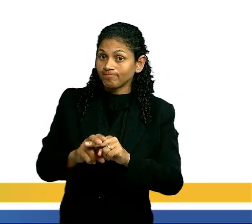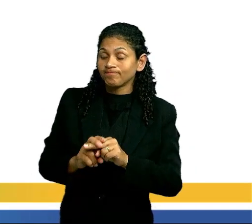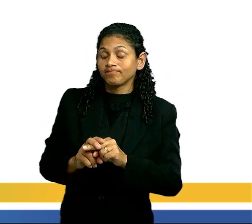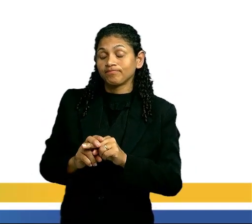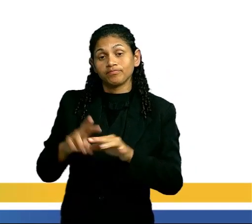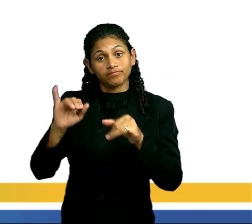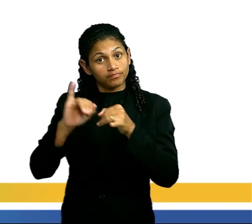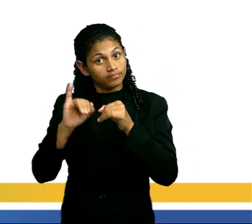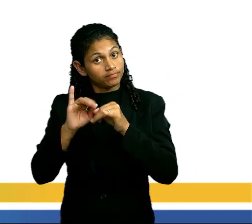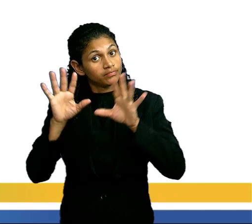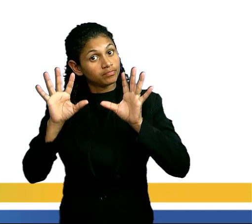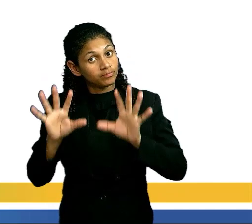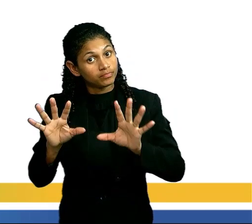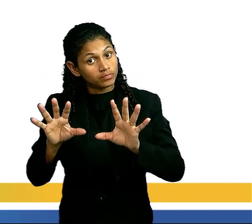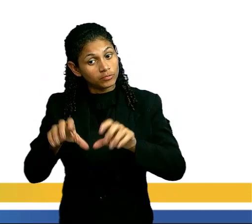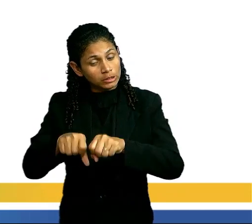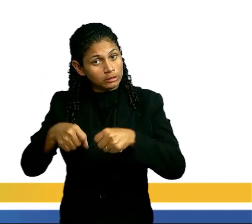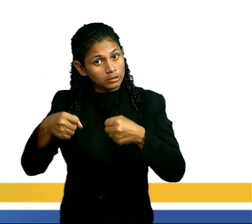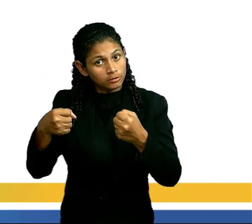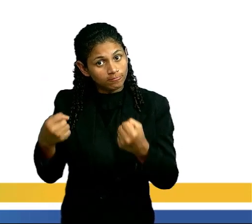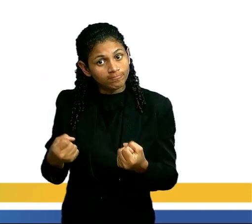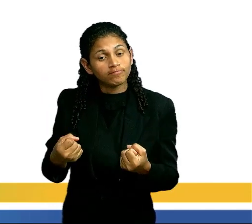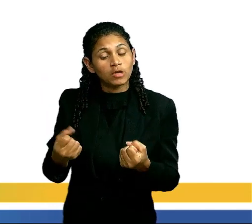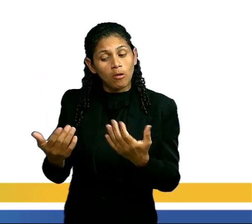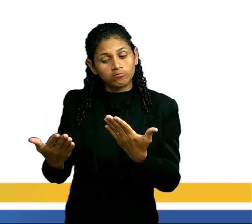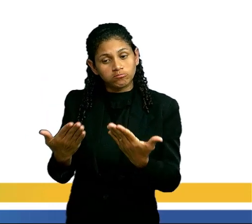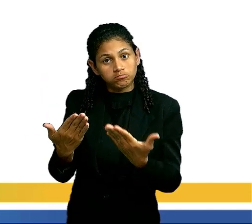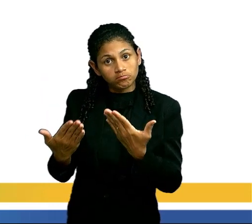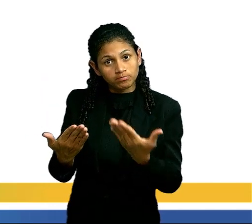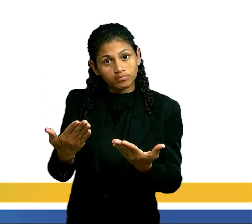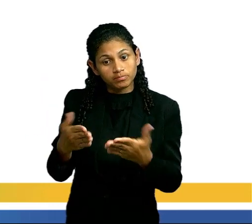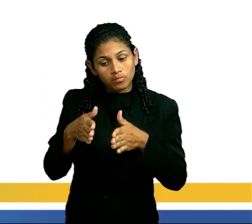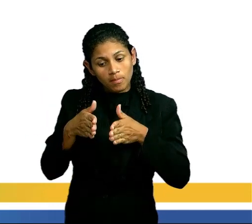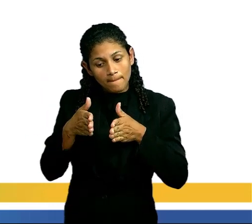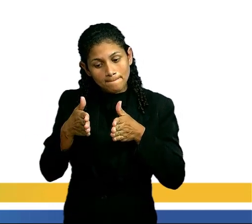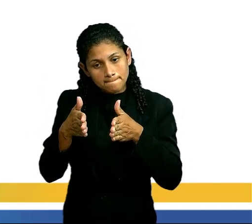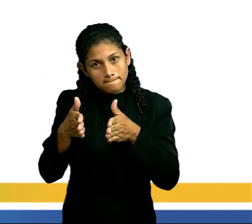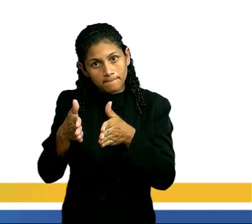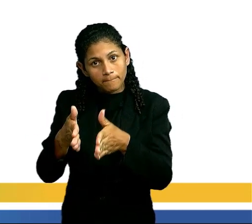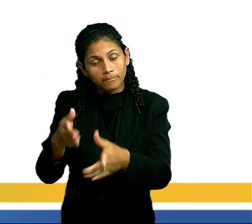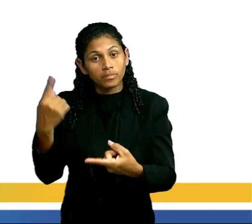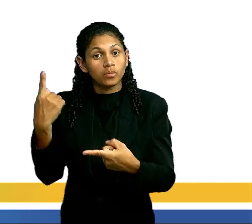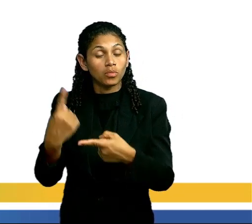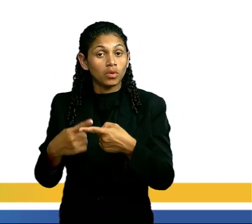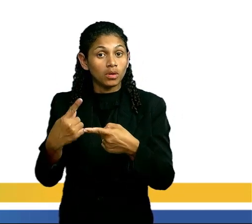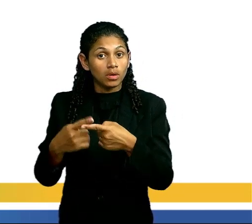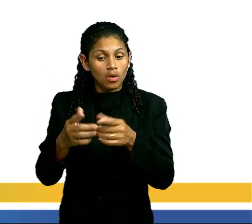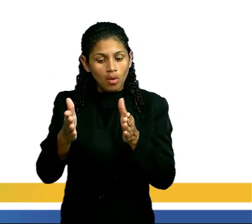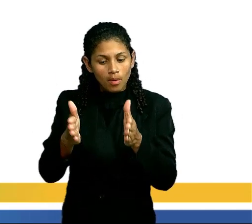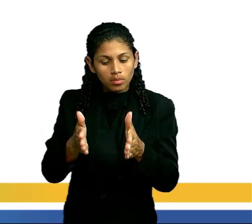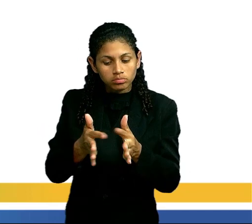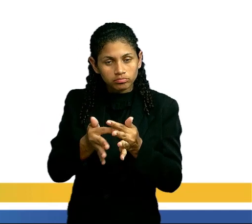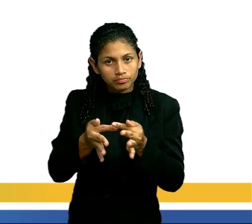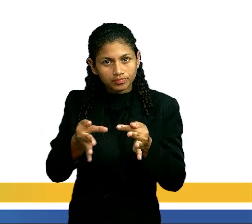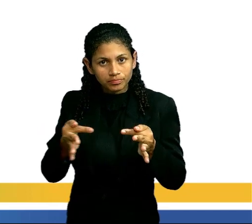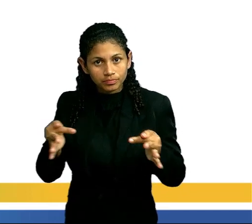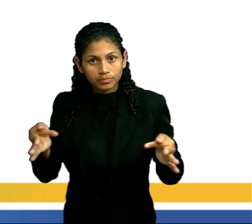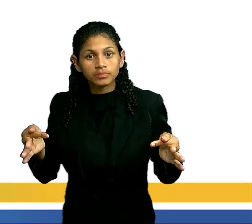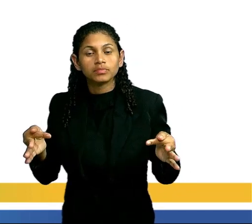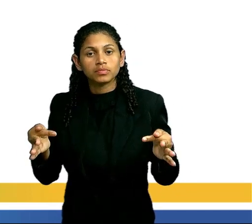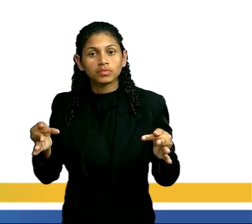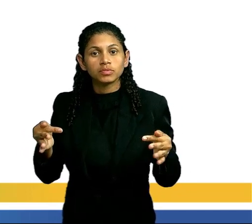isso, comete-se uma quebra do paralelismo. Então, para que o período esteja de acordo com